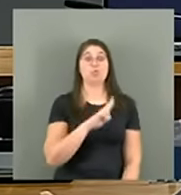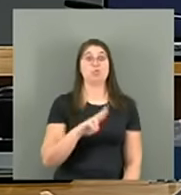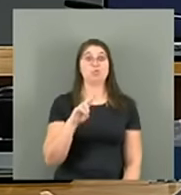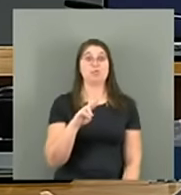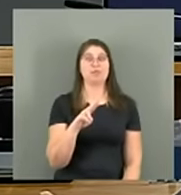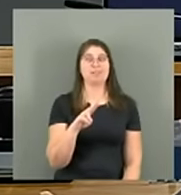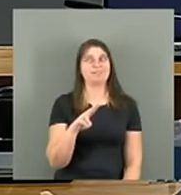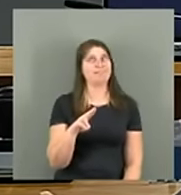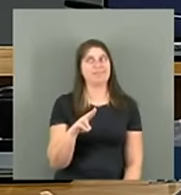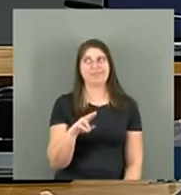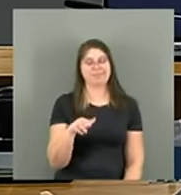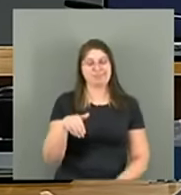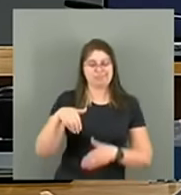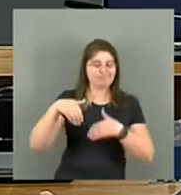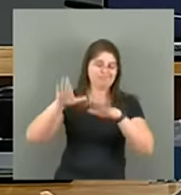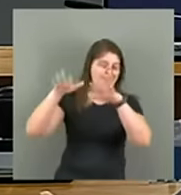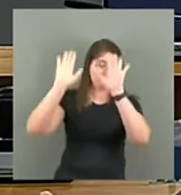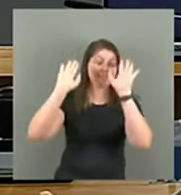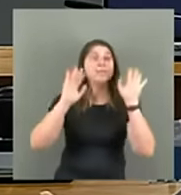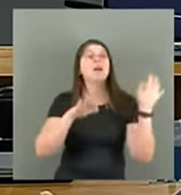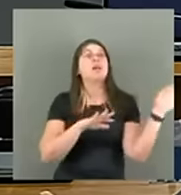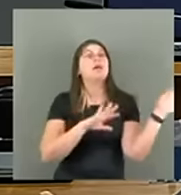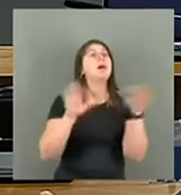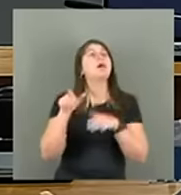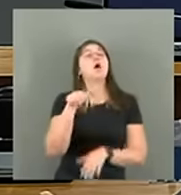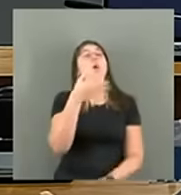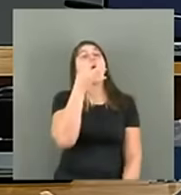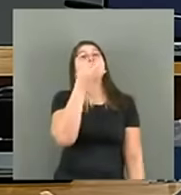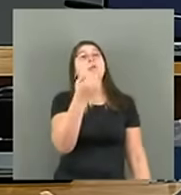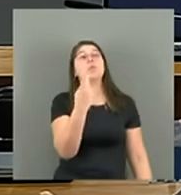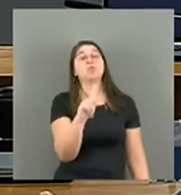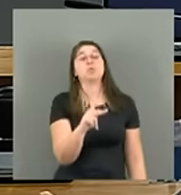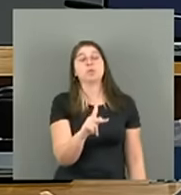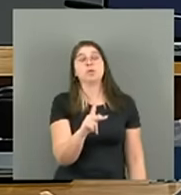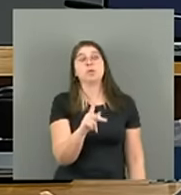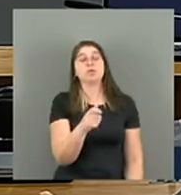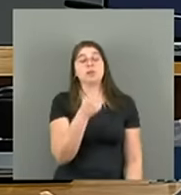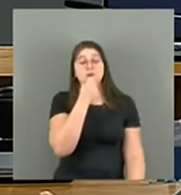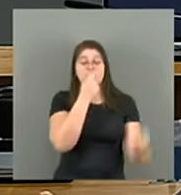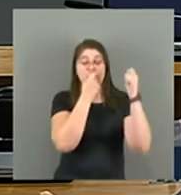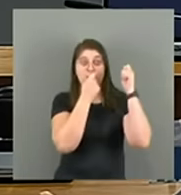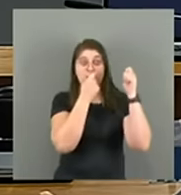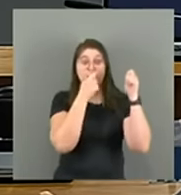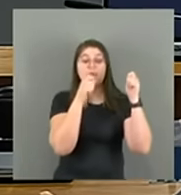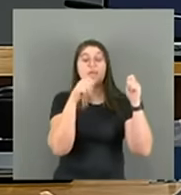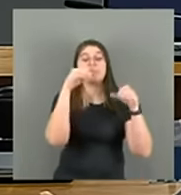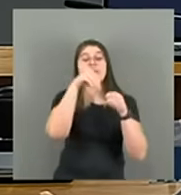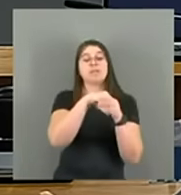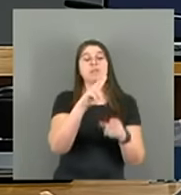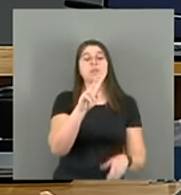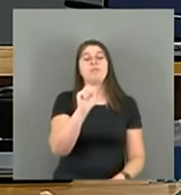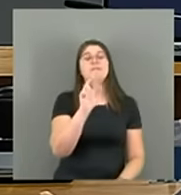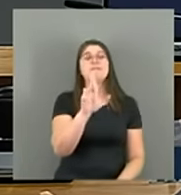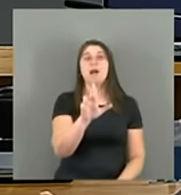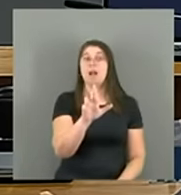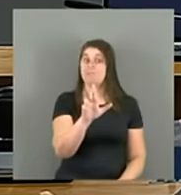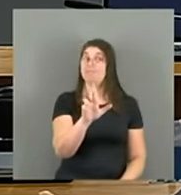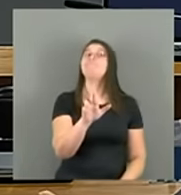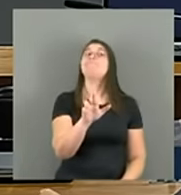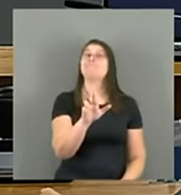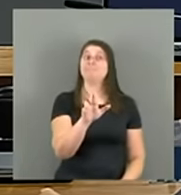te catar. Na sua opinião, entre os árbitros do VAR, neste meio todo de tudo que a gente já